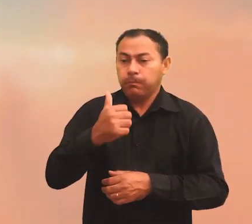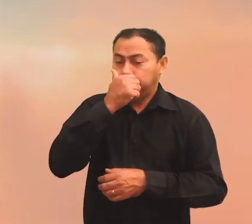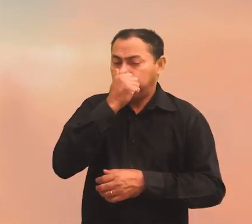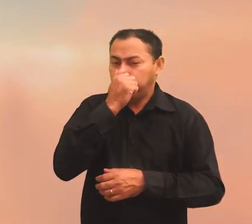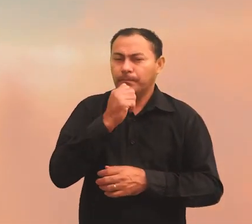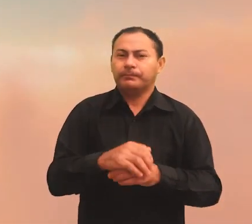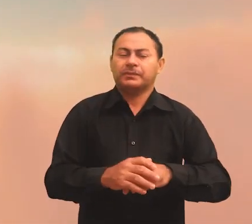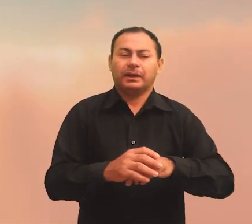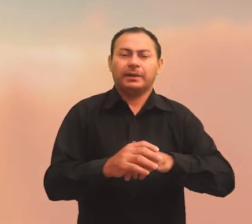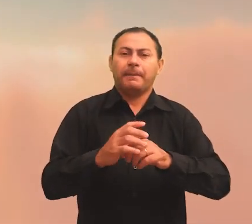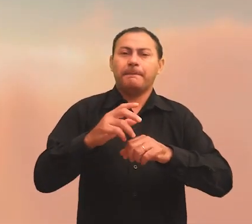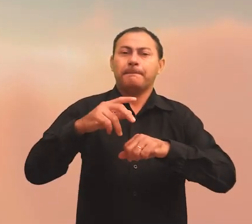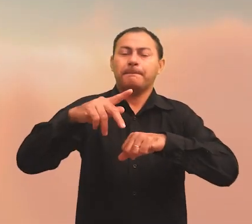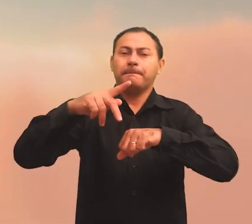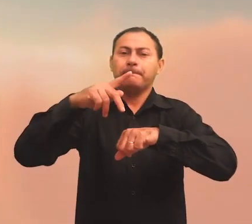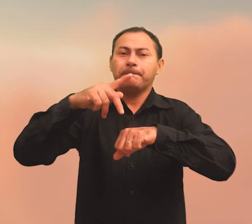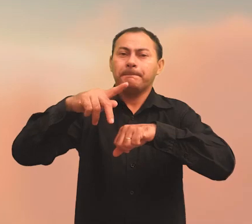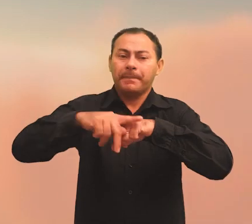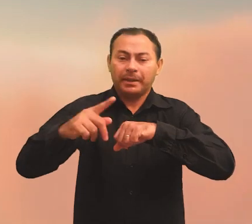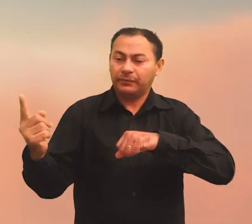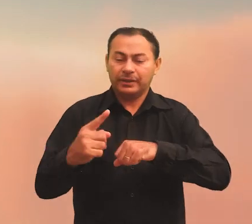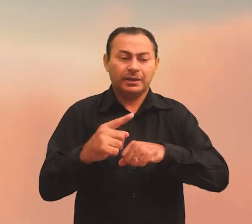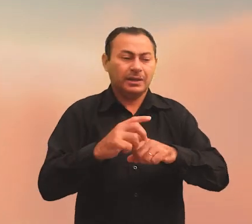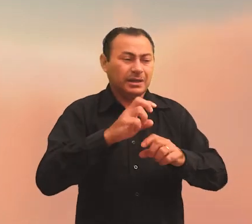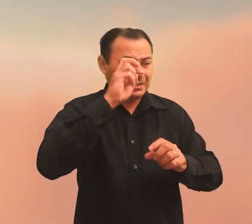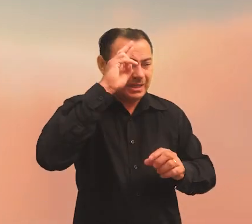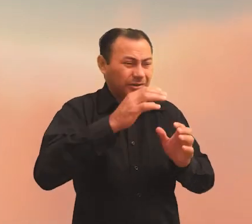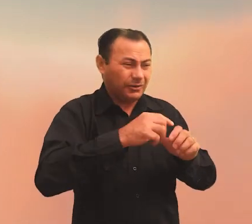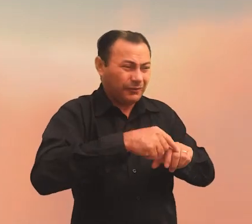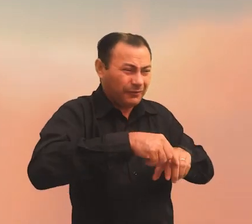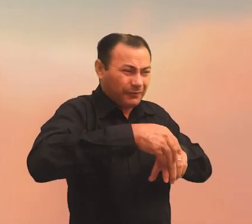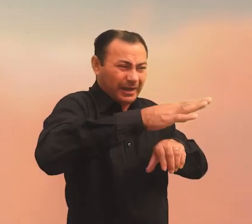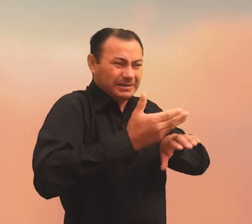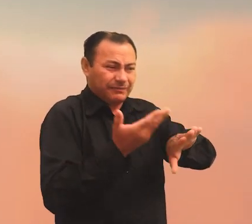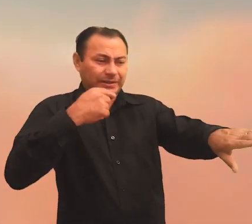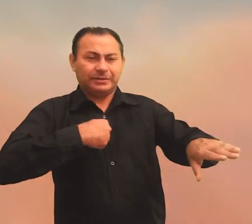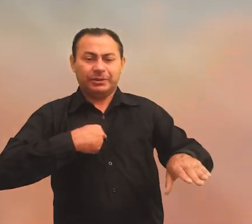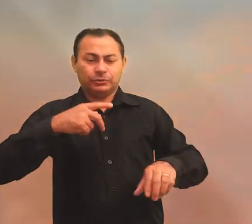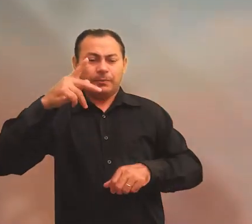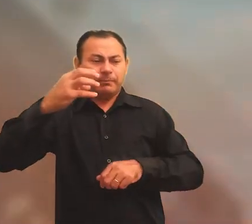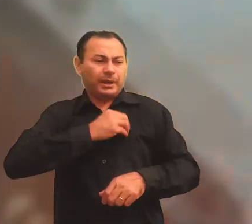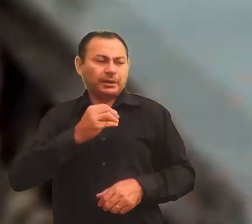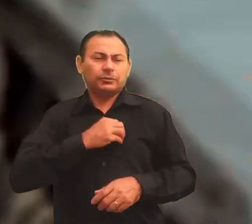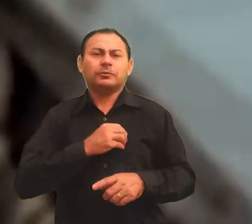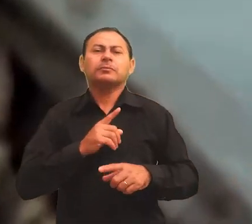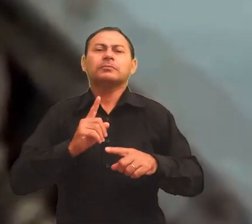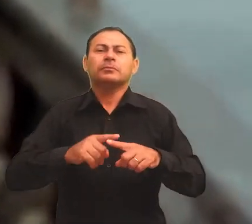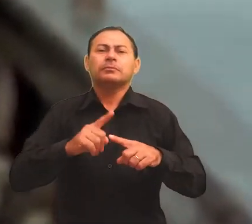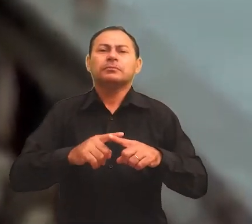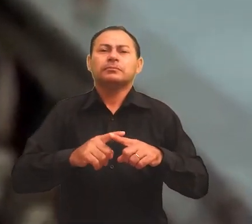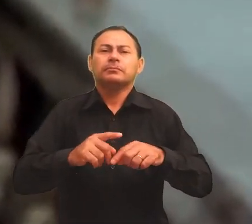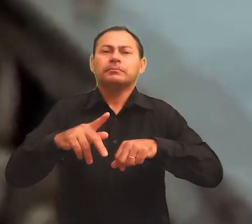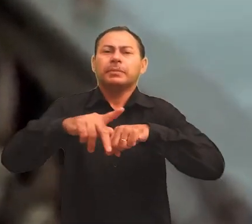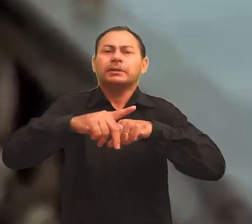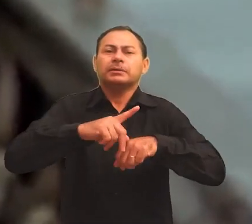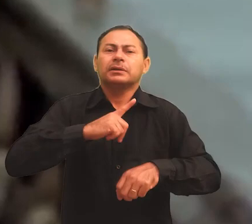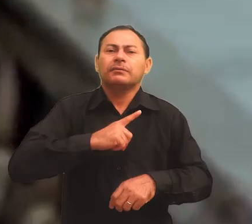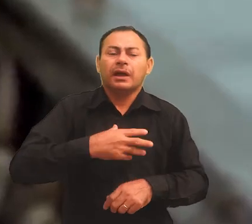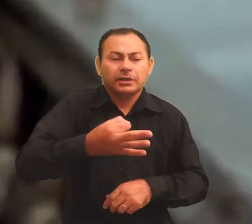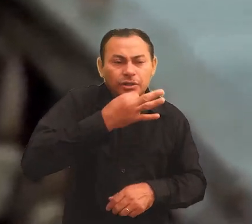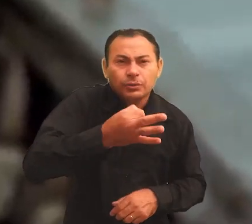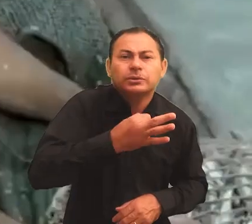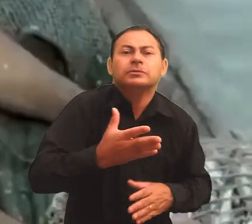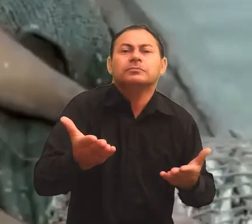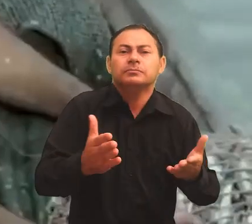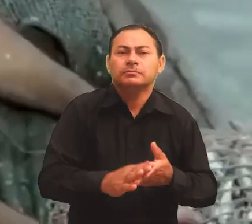disse: afasta-te de mim, Senhor, porque sou um homem pecador. Por que Pedro teve aquela reação,